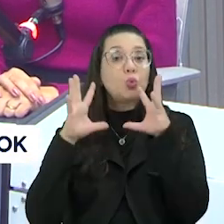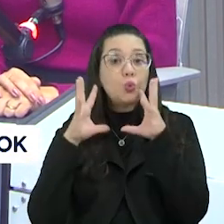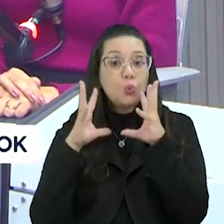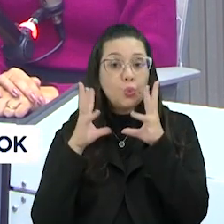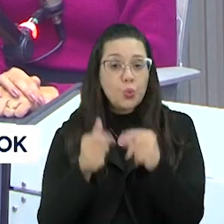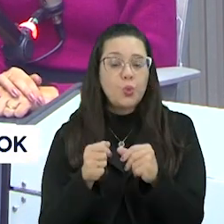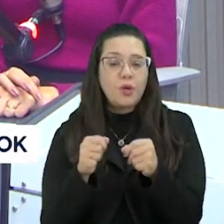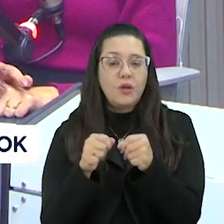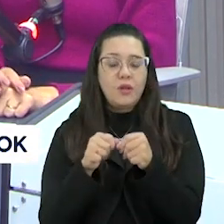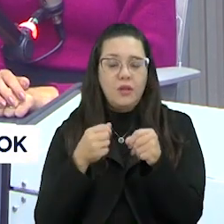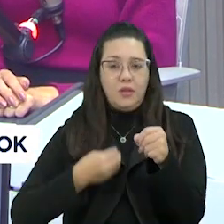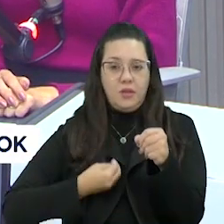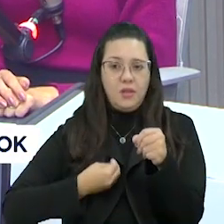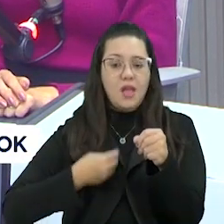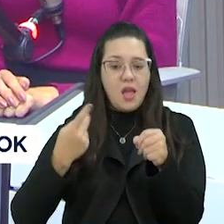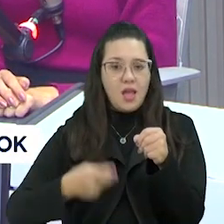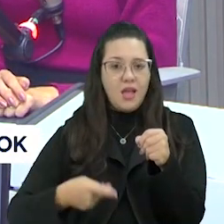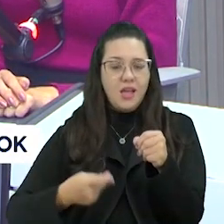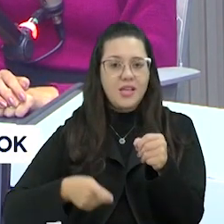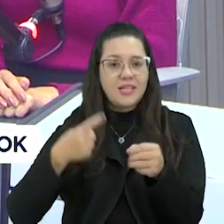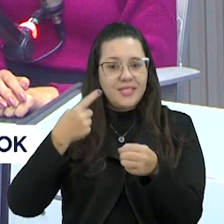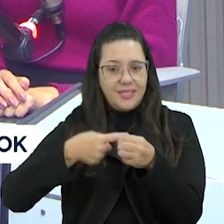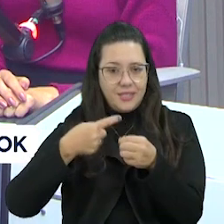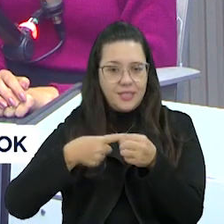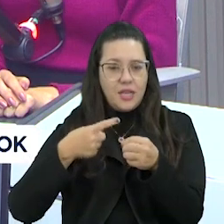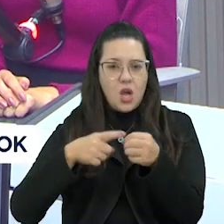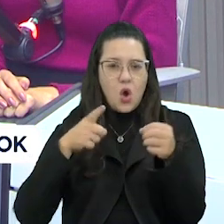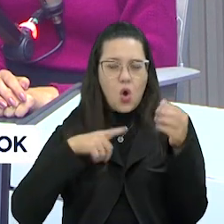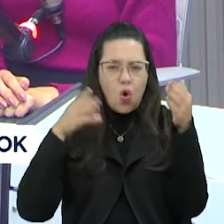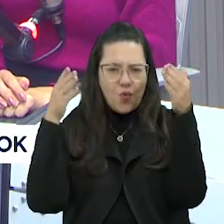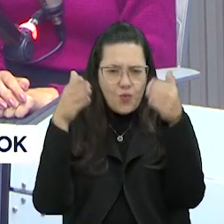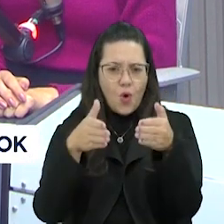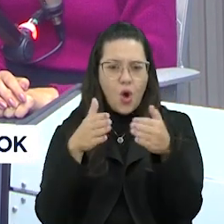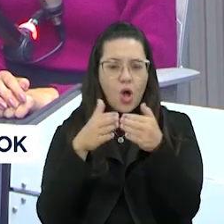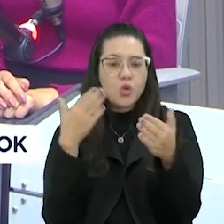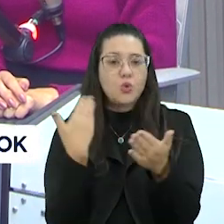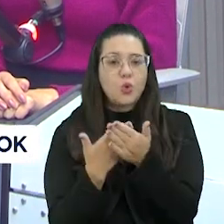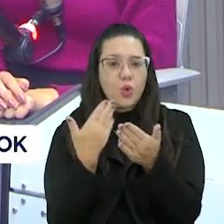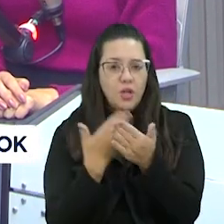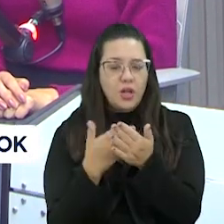né, empenhado na cidade, ele tem um enfoque escolar também. Então, todos